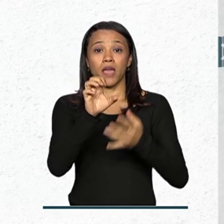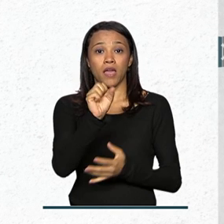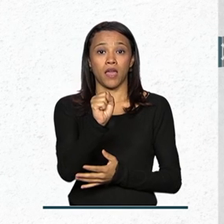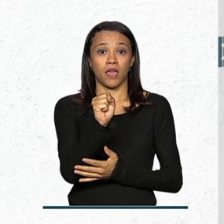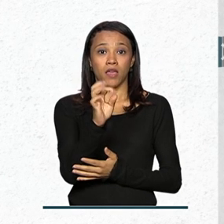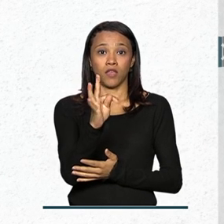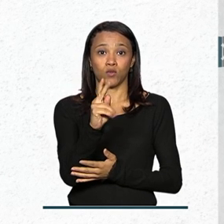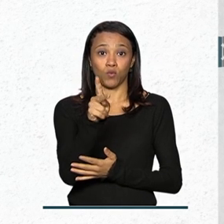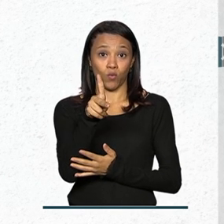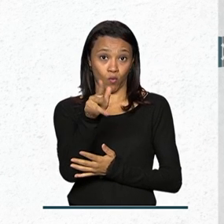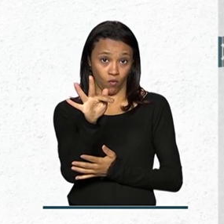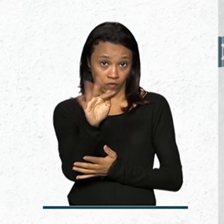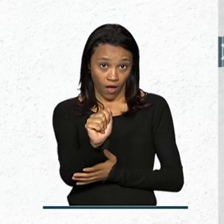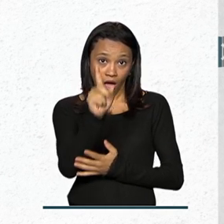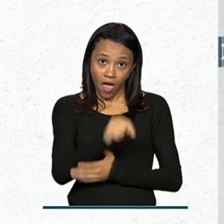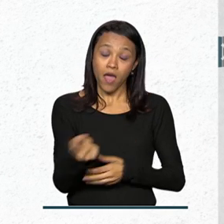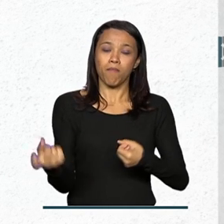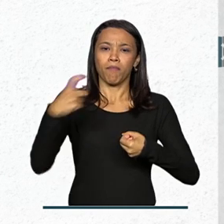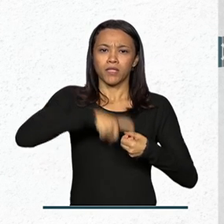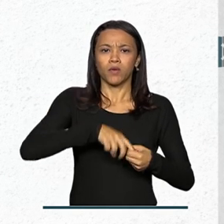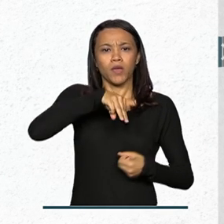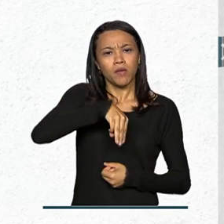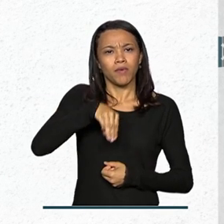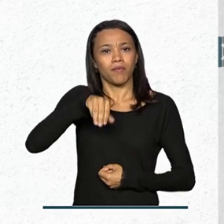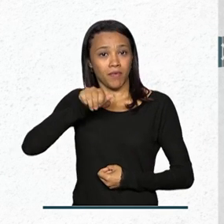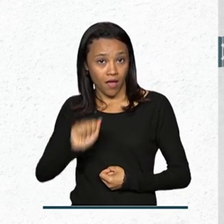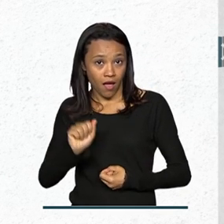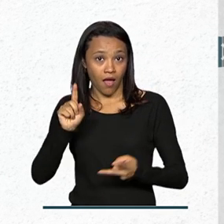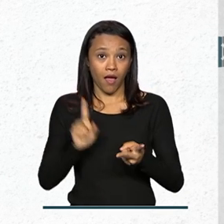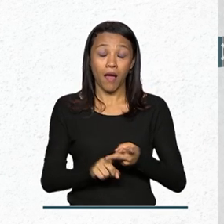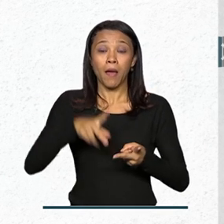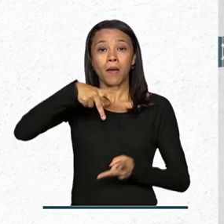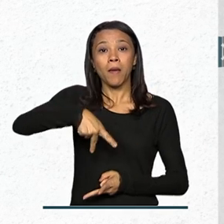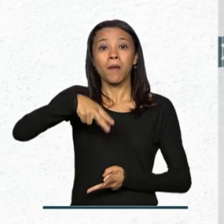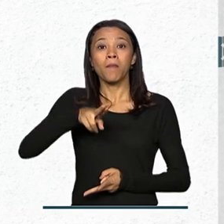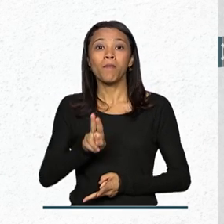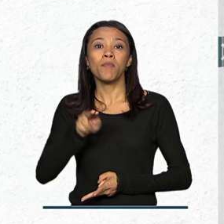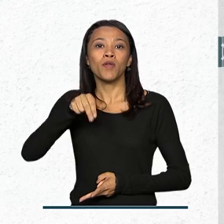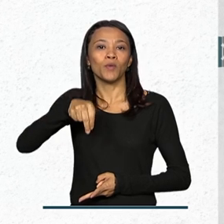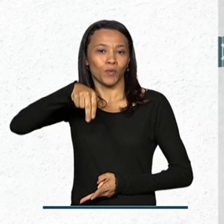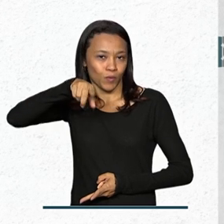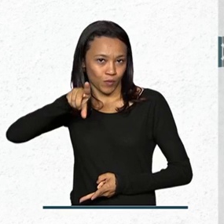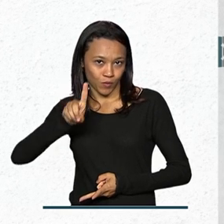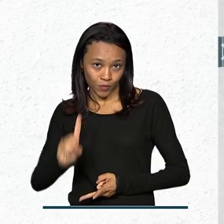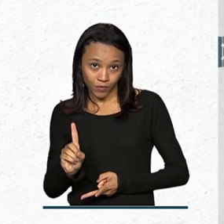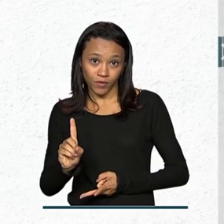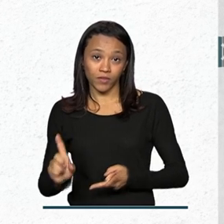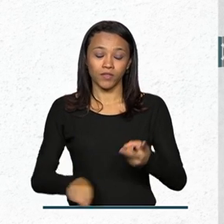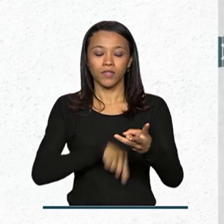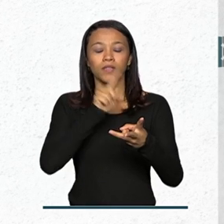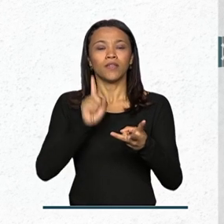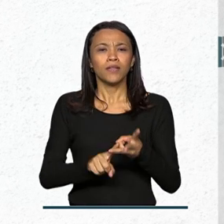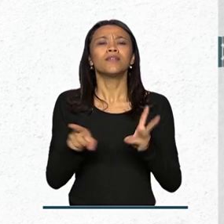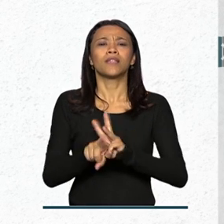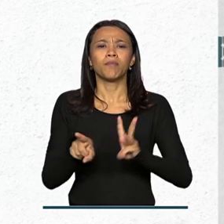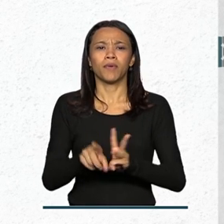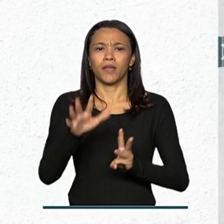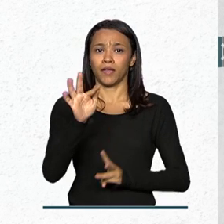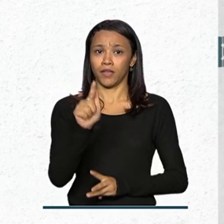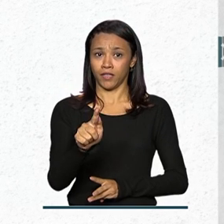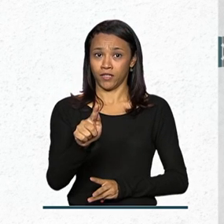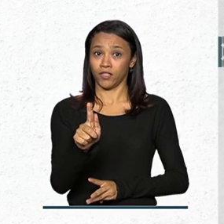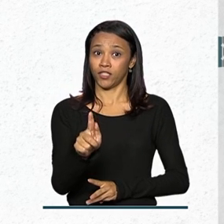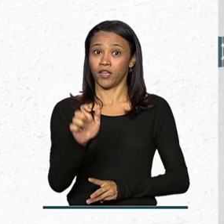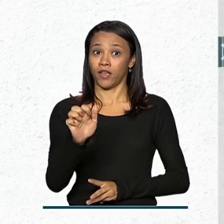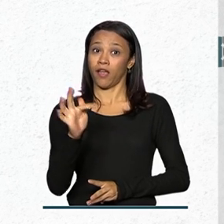A iniciativa é uma parceria do Ministério do Meio Ambiente, do Programa das Nações Unidas para o Desenvolvimento e do Fundo